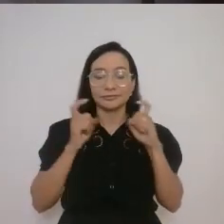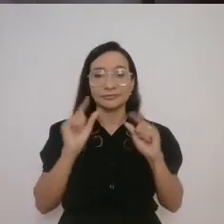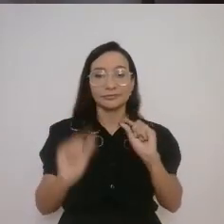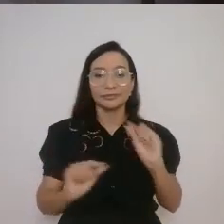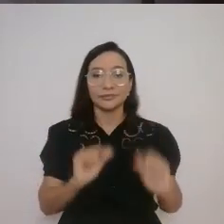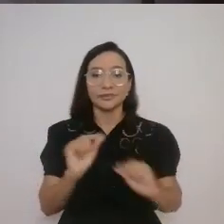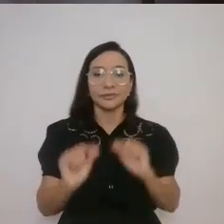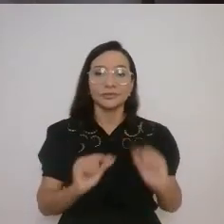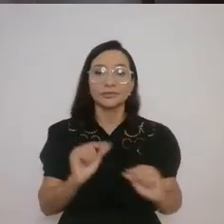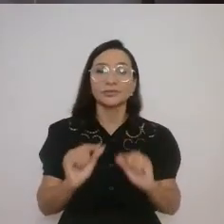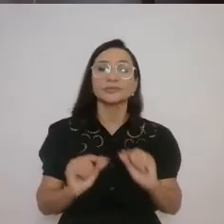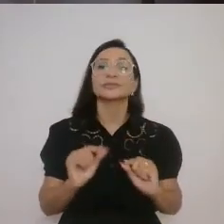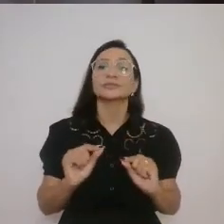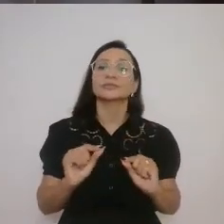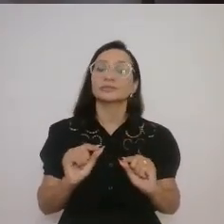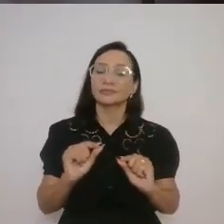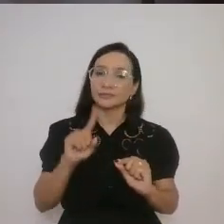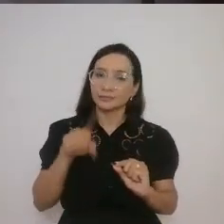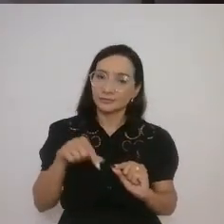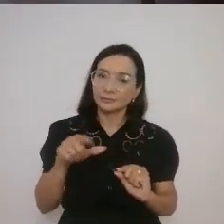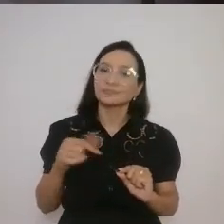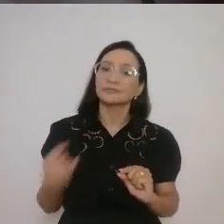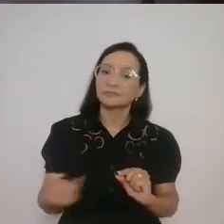é muito consistente